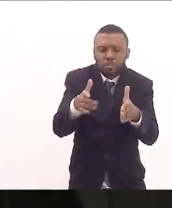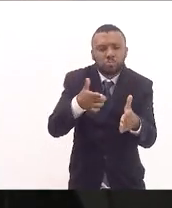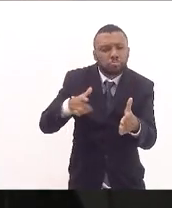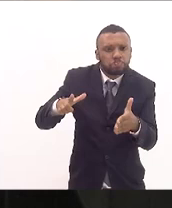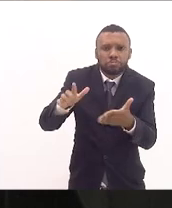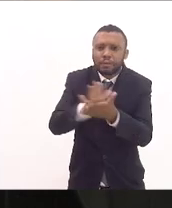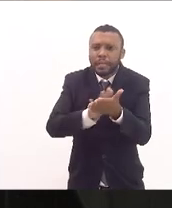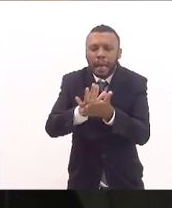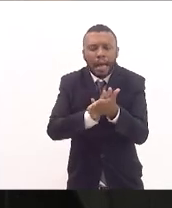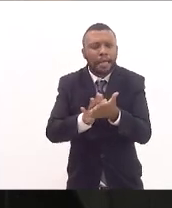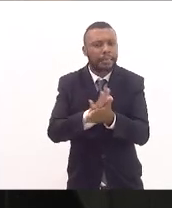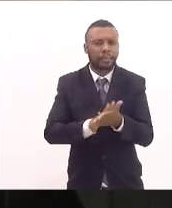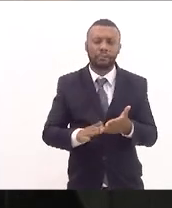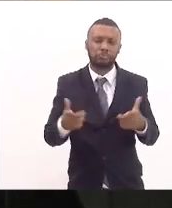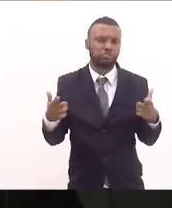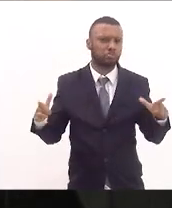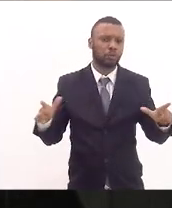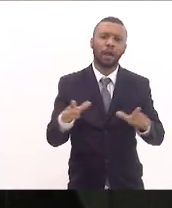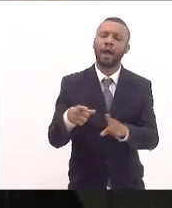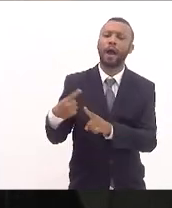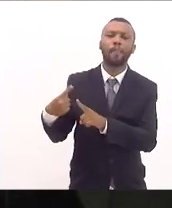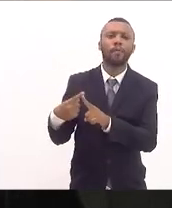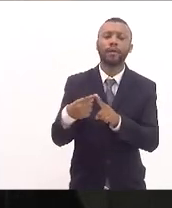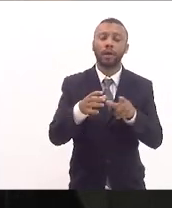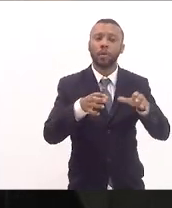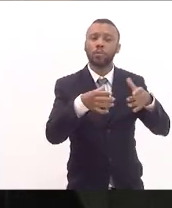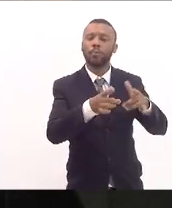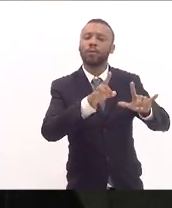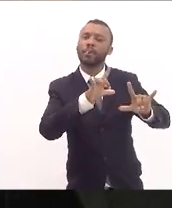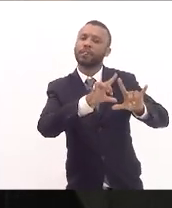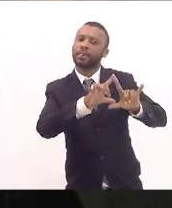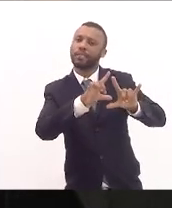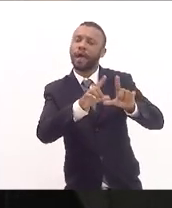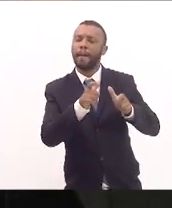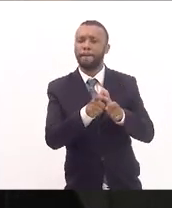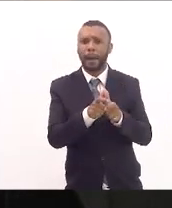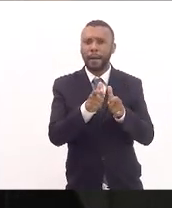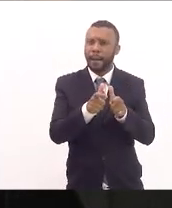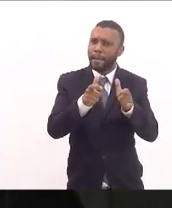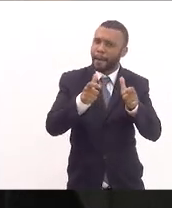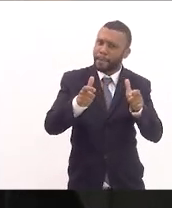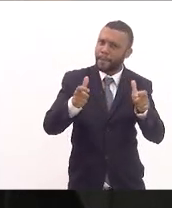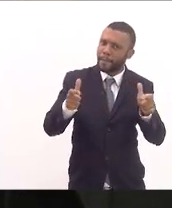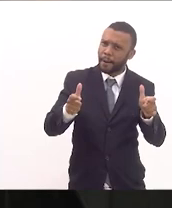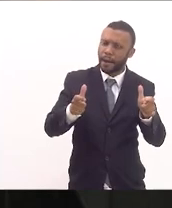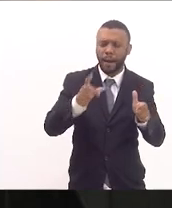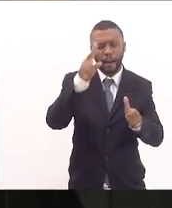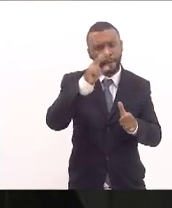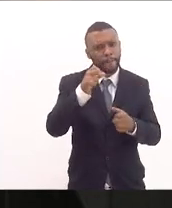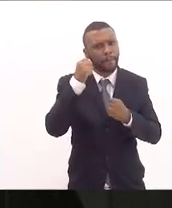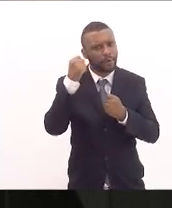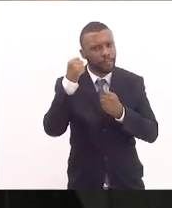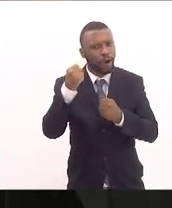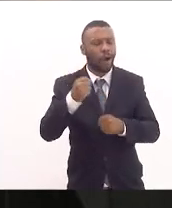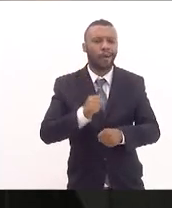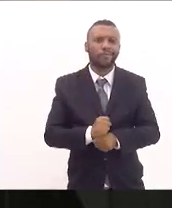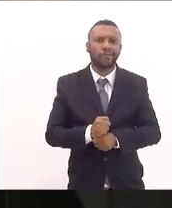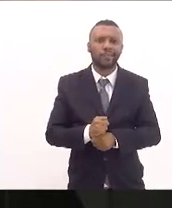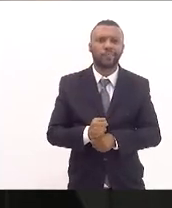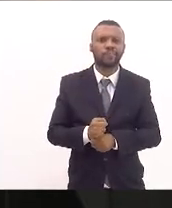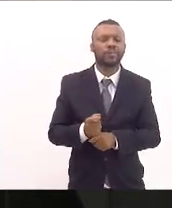porque as milícias estão cada vez mais fortes o